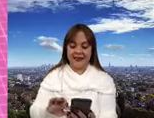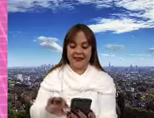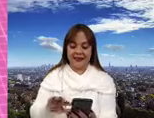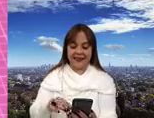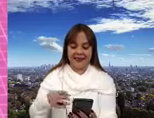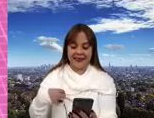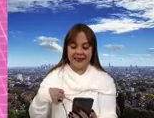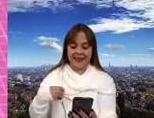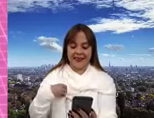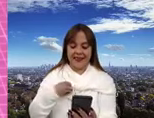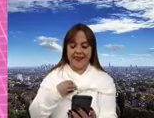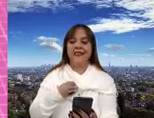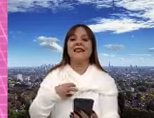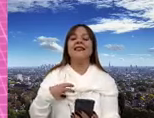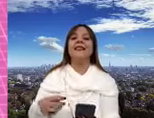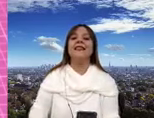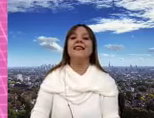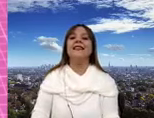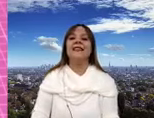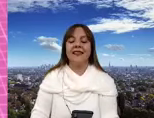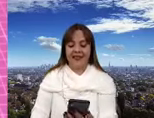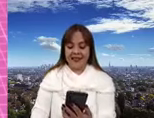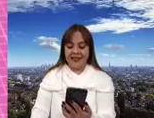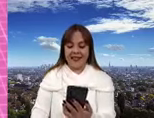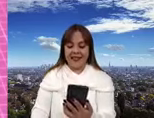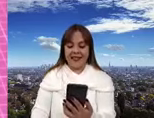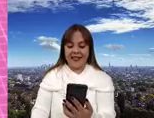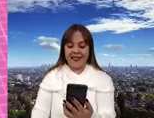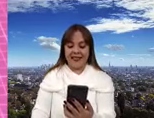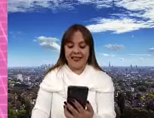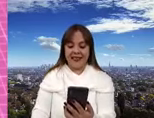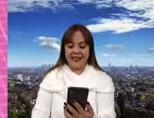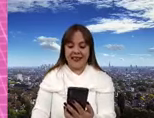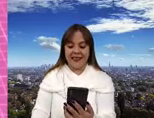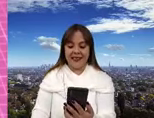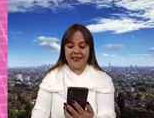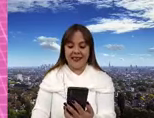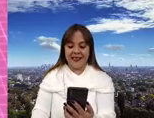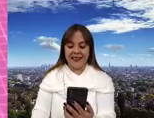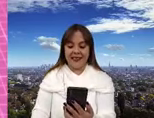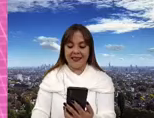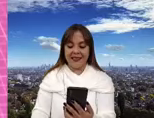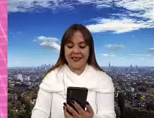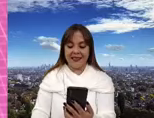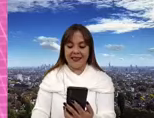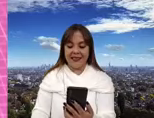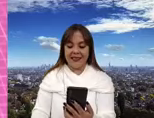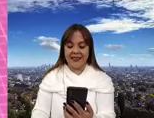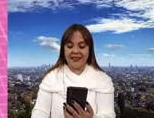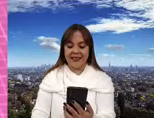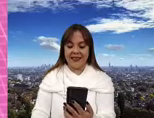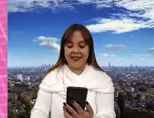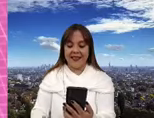né? Sim. Desenhou inteiro, tira um lado e risca